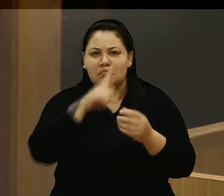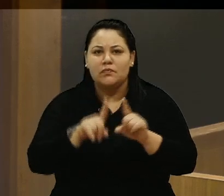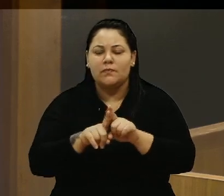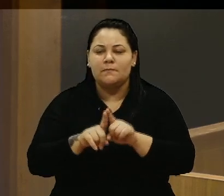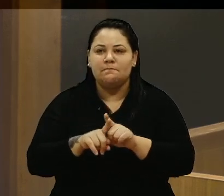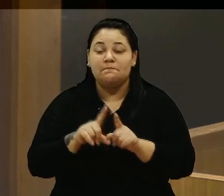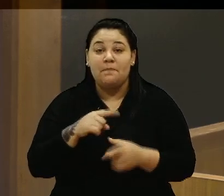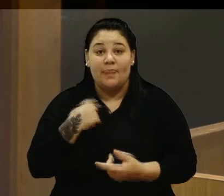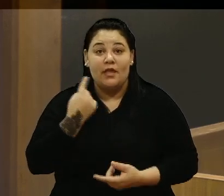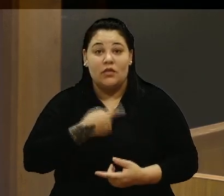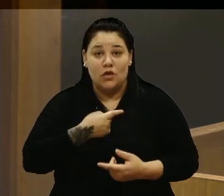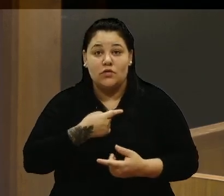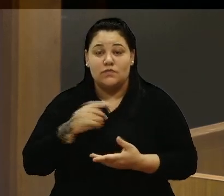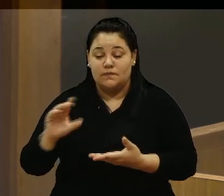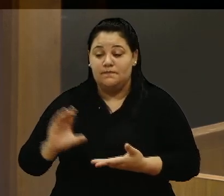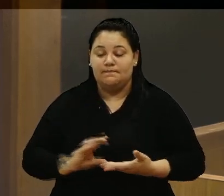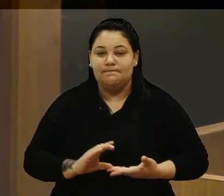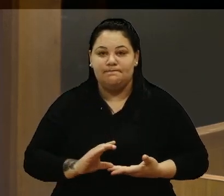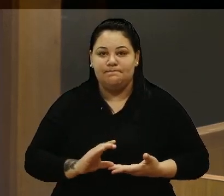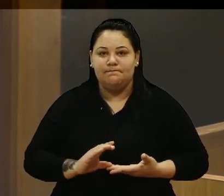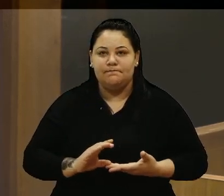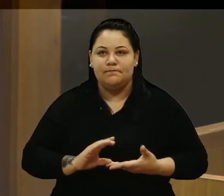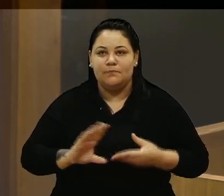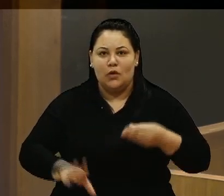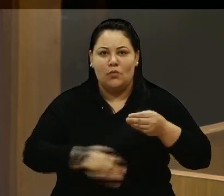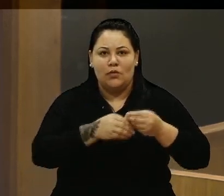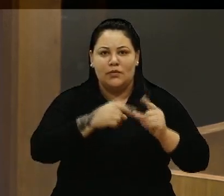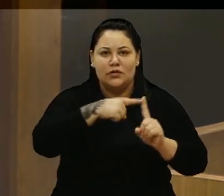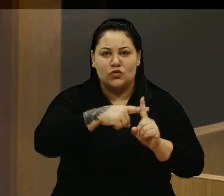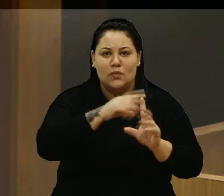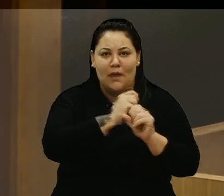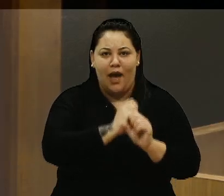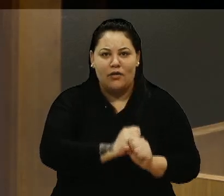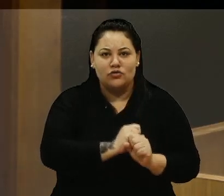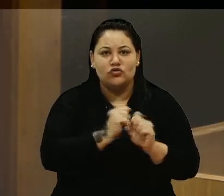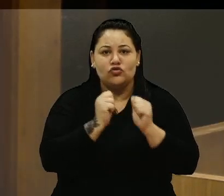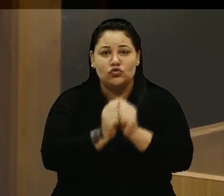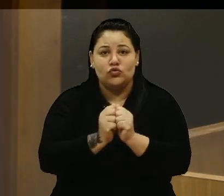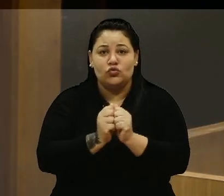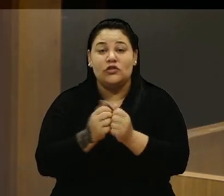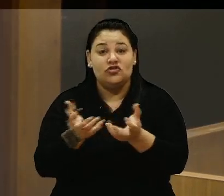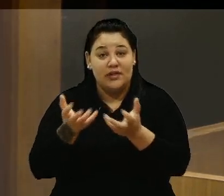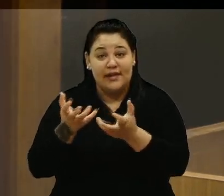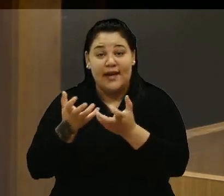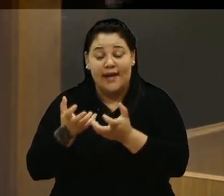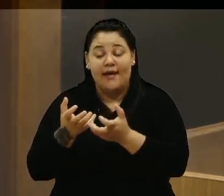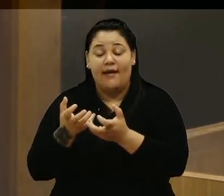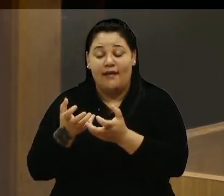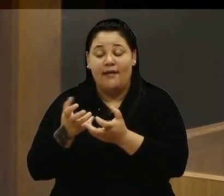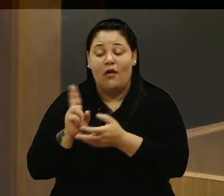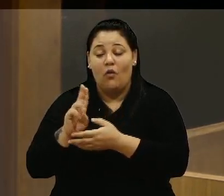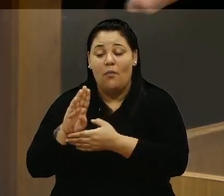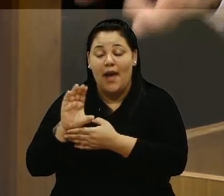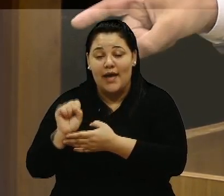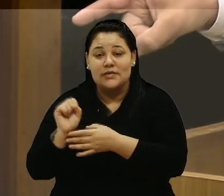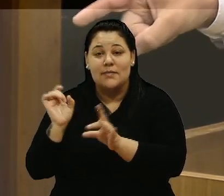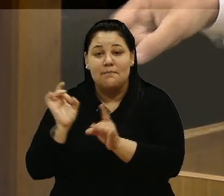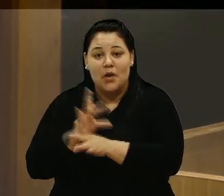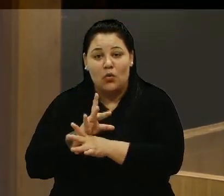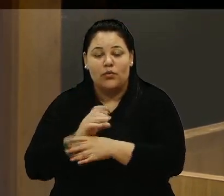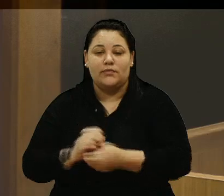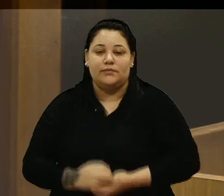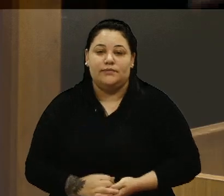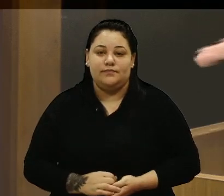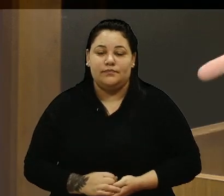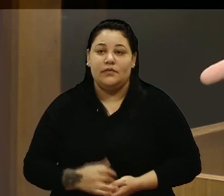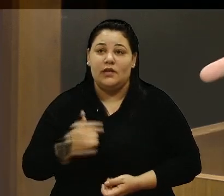A nossa emenda vai se somar junto com a emenda da deputada Denise e nós queremos aquela UBS. Nós queremos aquela UBS. E